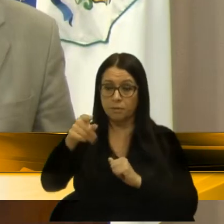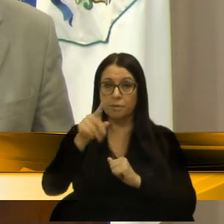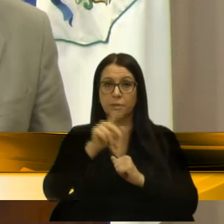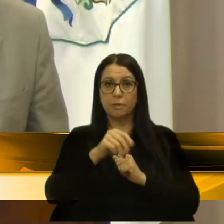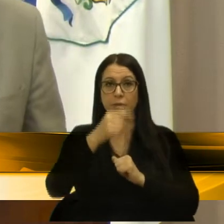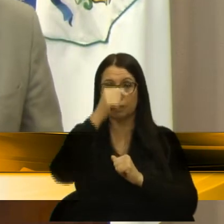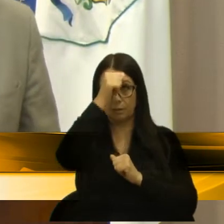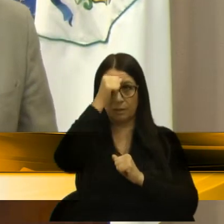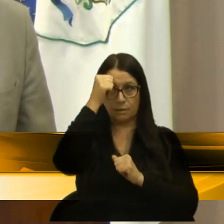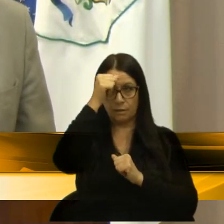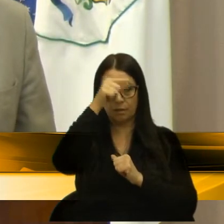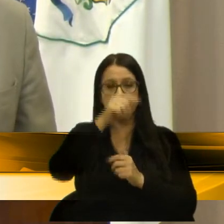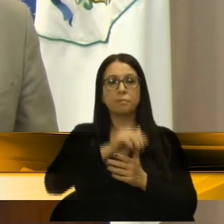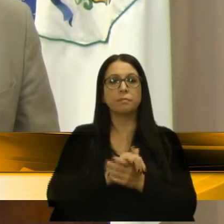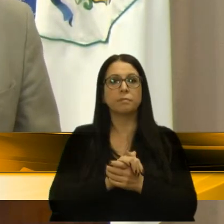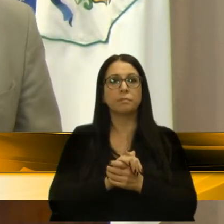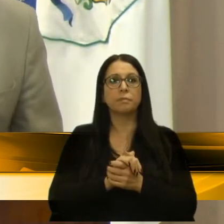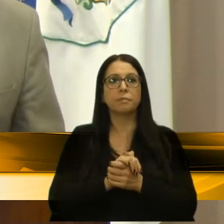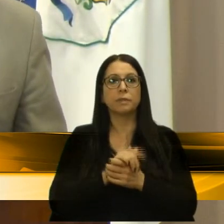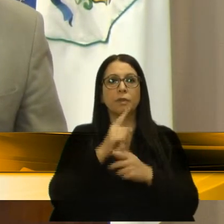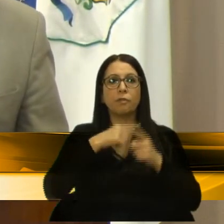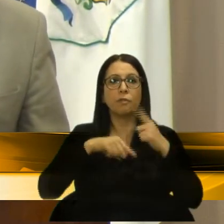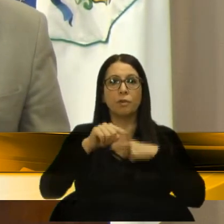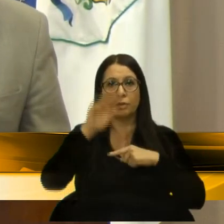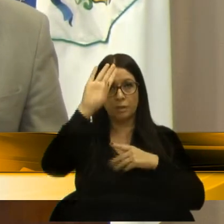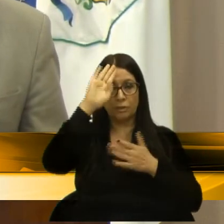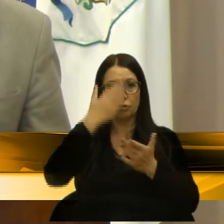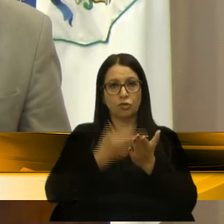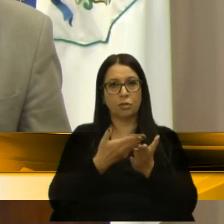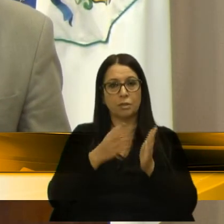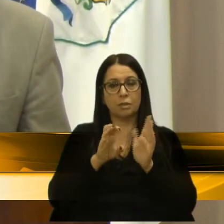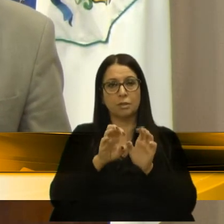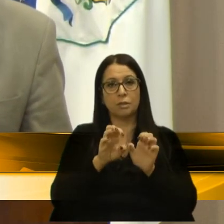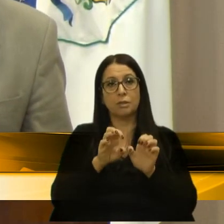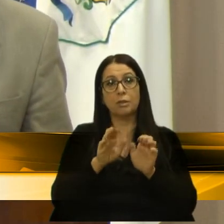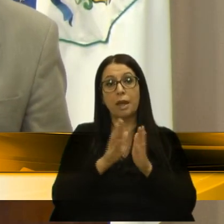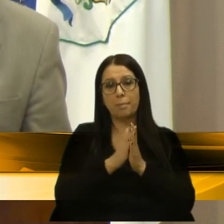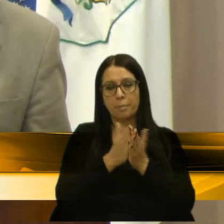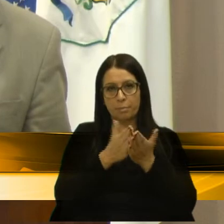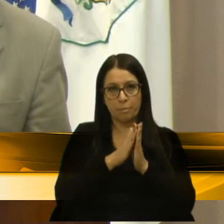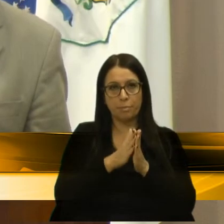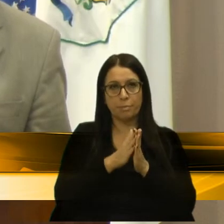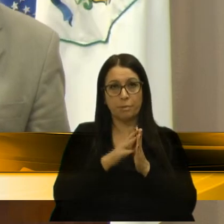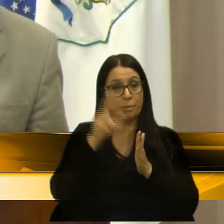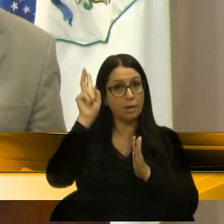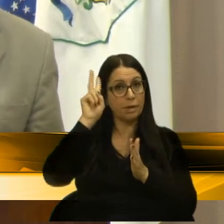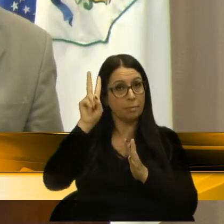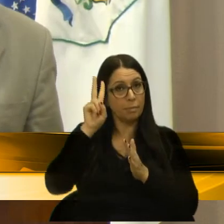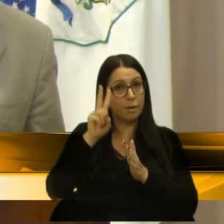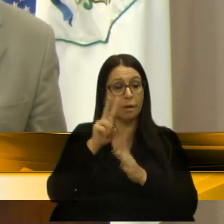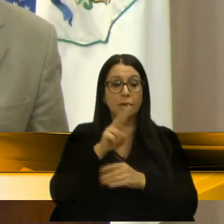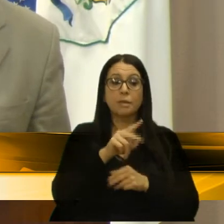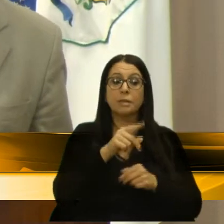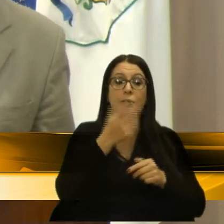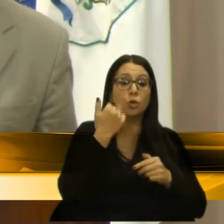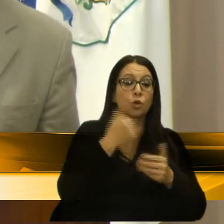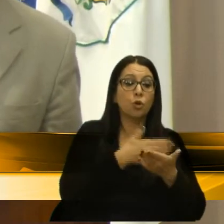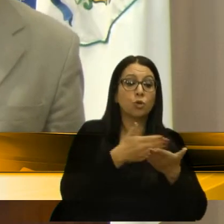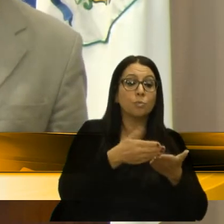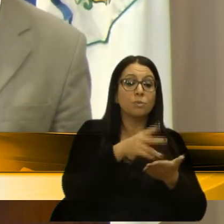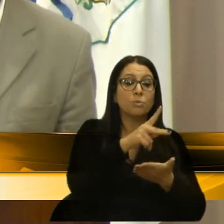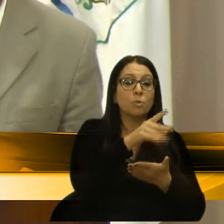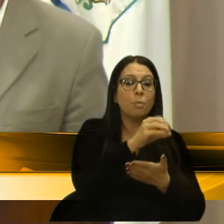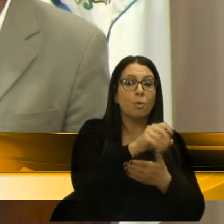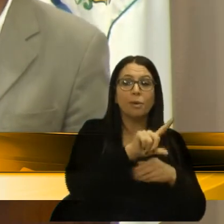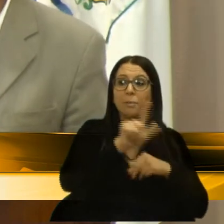testa, e diz o seguinte: convertei-vos e crede no Evangelho. Mas é para nos lembrar que nós somos pó e ao pó voltaremos. E a